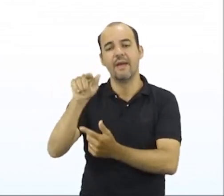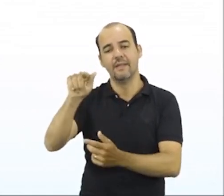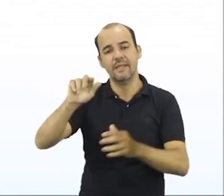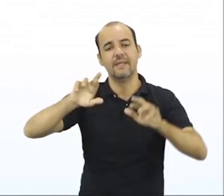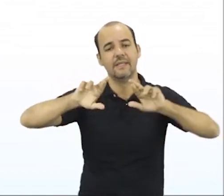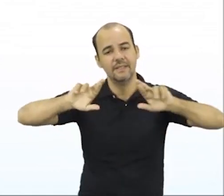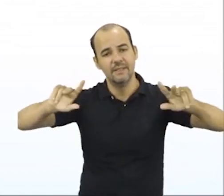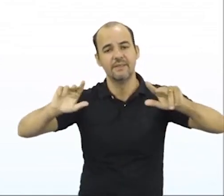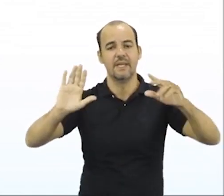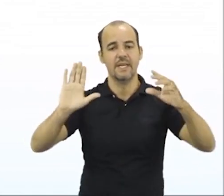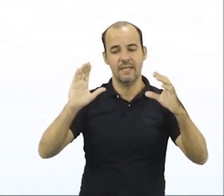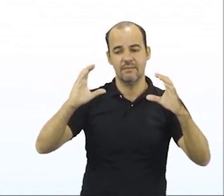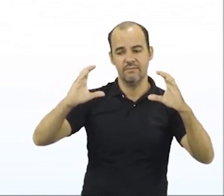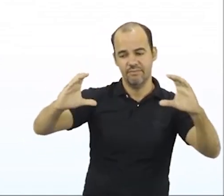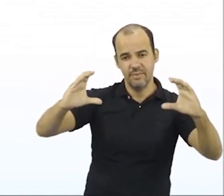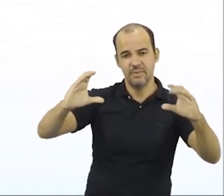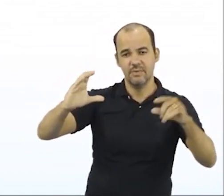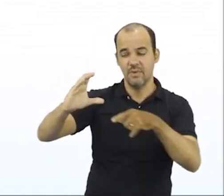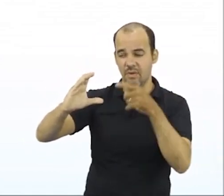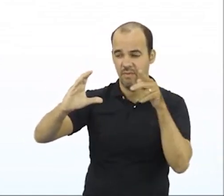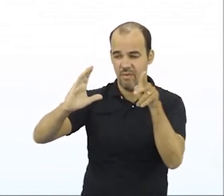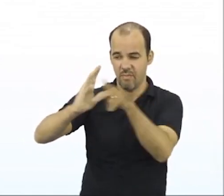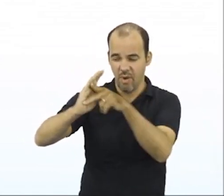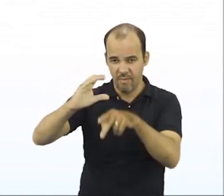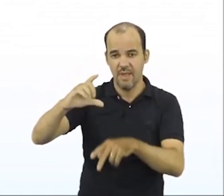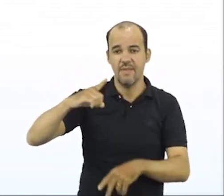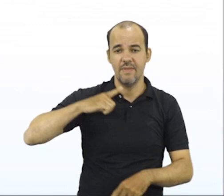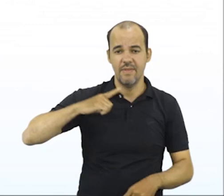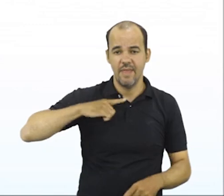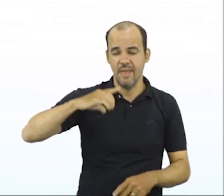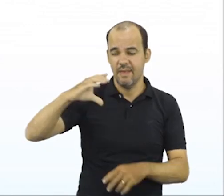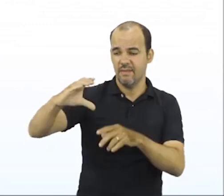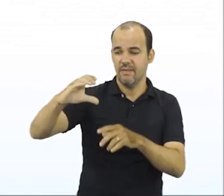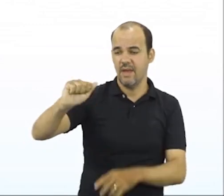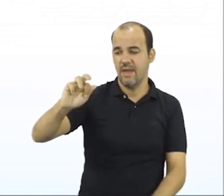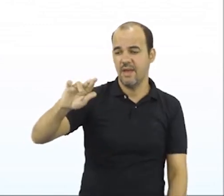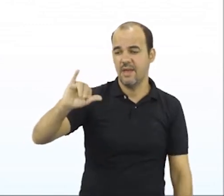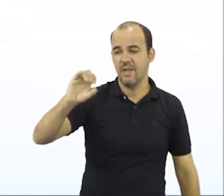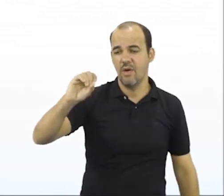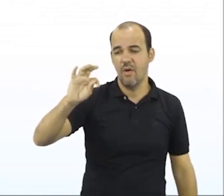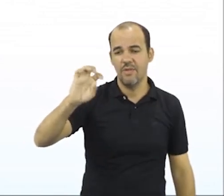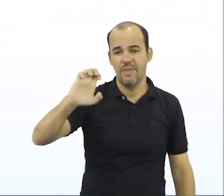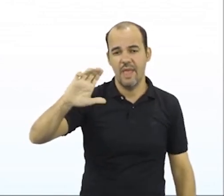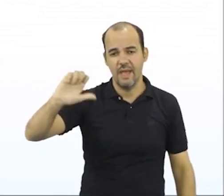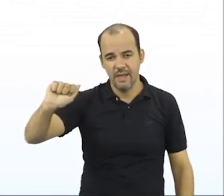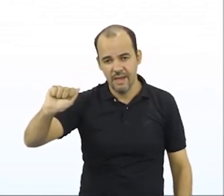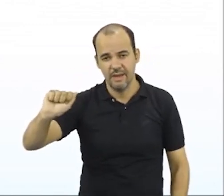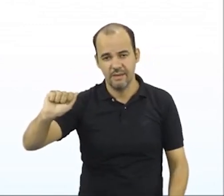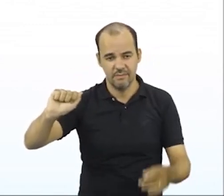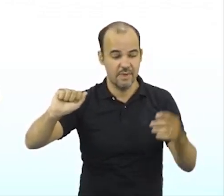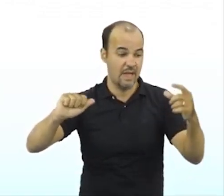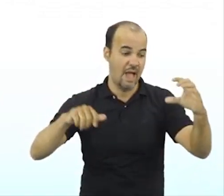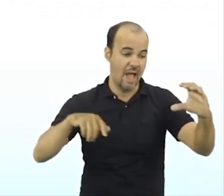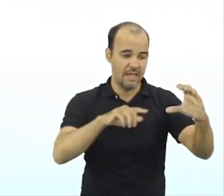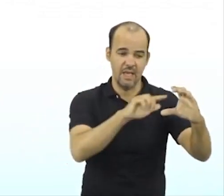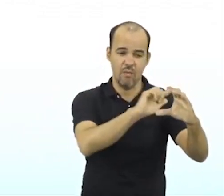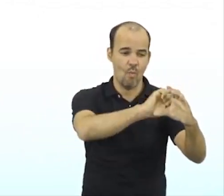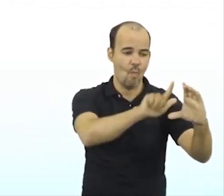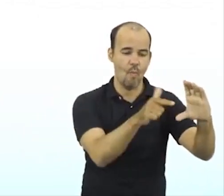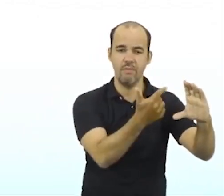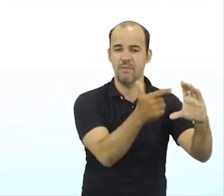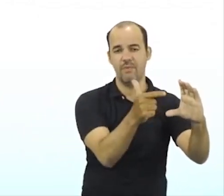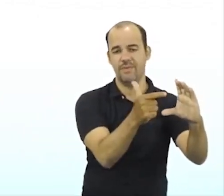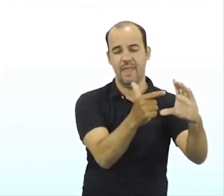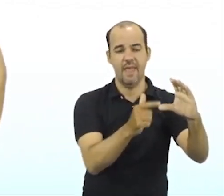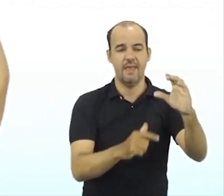célula eucarionte, você pode ver que tem a carioteca, que é a membrana que vai definir o núcleo. Na célula procarionte não tem. Léo, traz para mim de novo. Então,